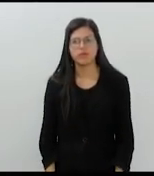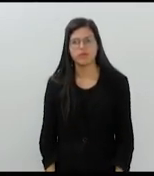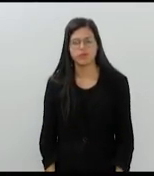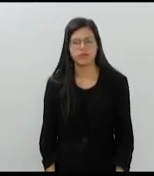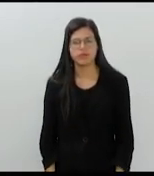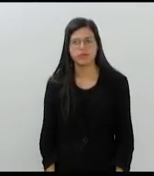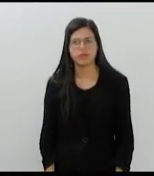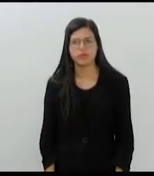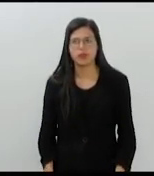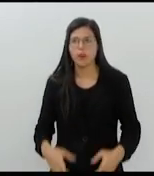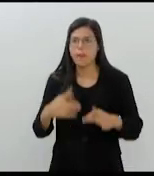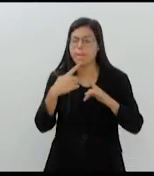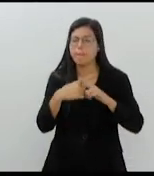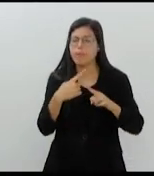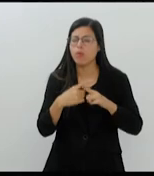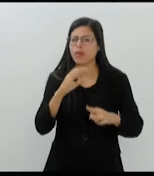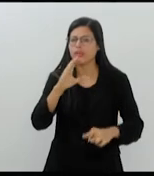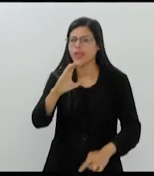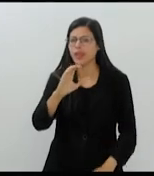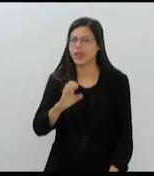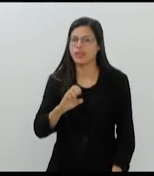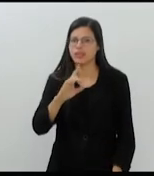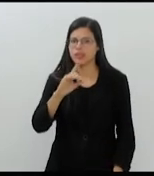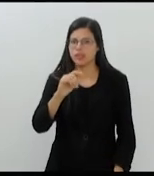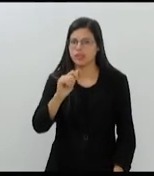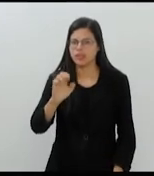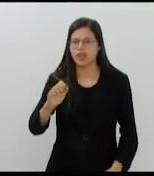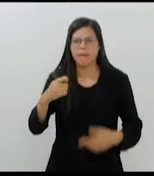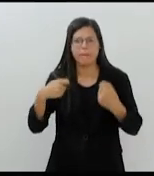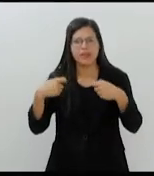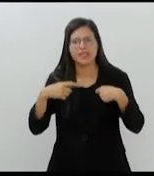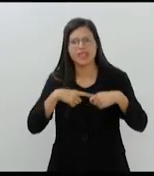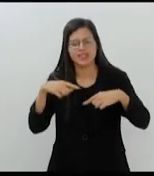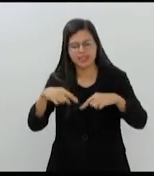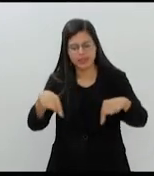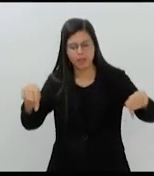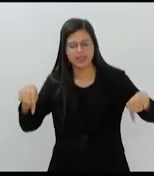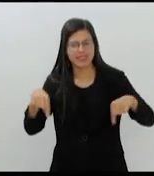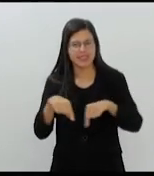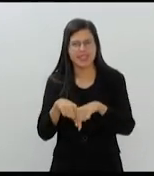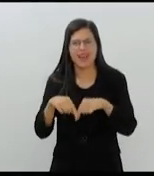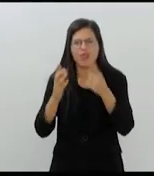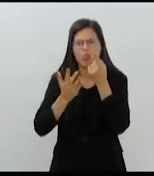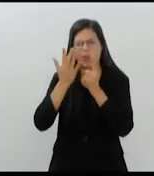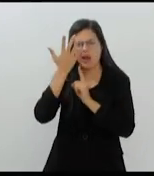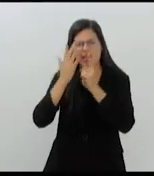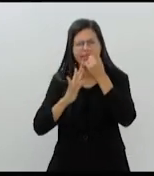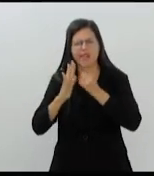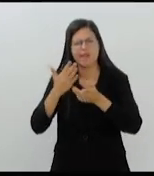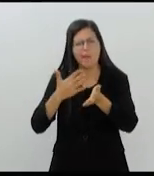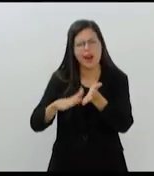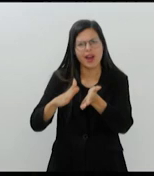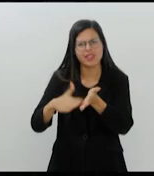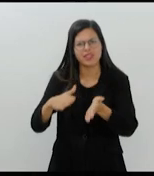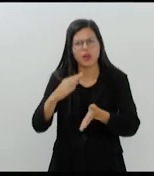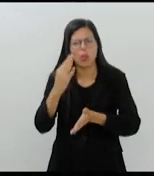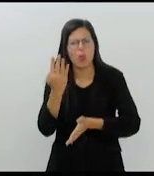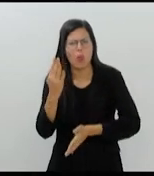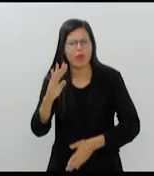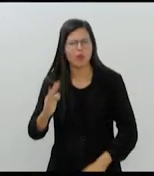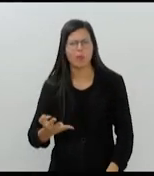Cozolino, por que a SEDAI precisa ter camarote no carnaval gastando